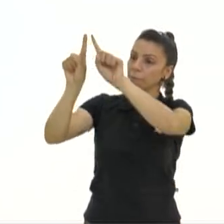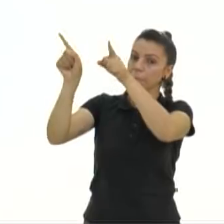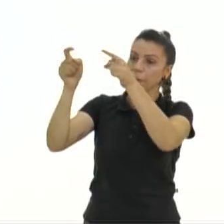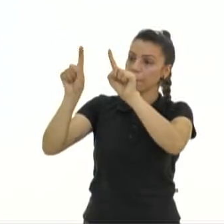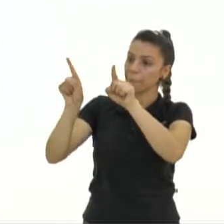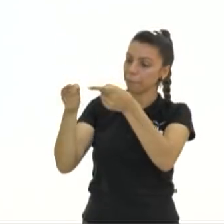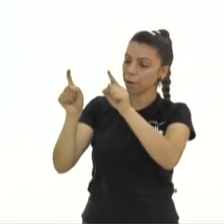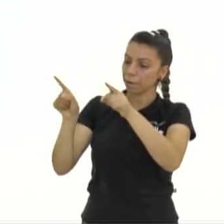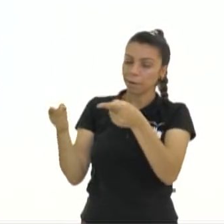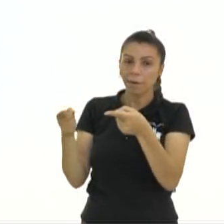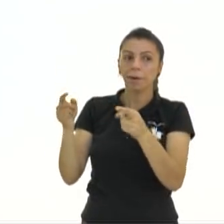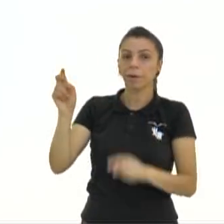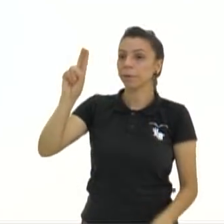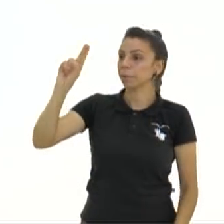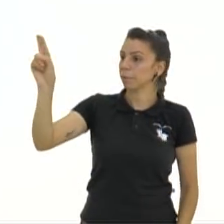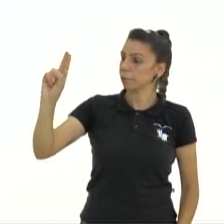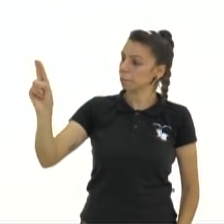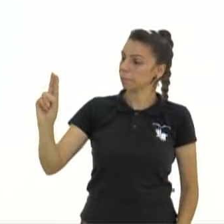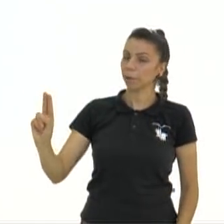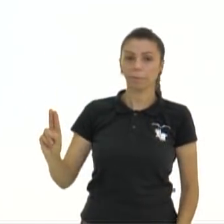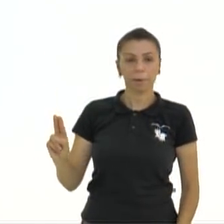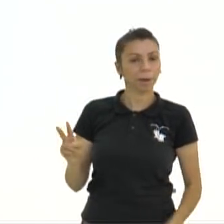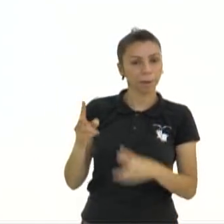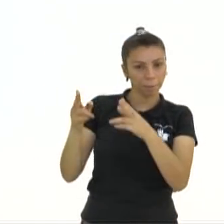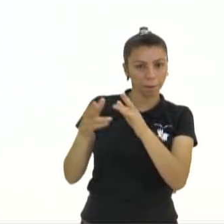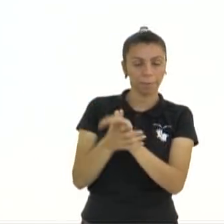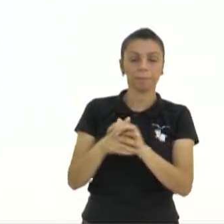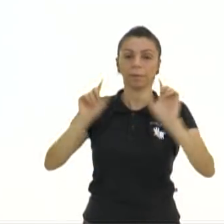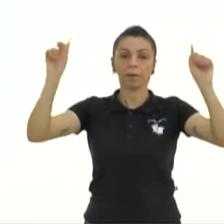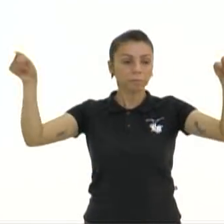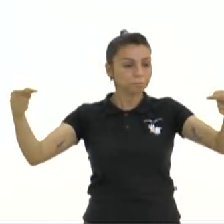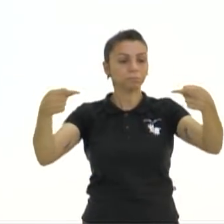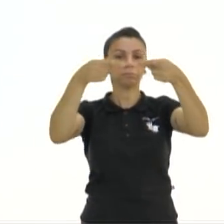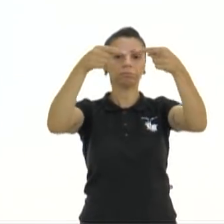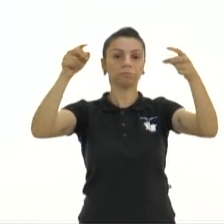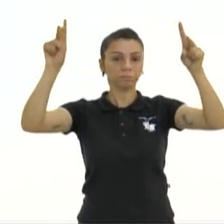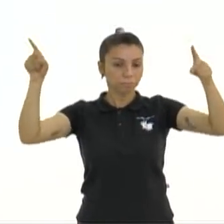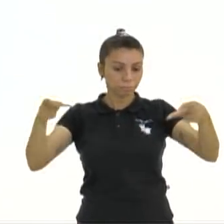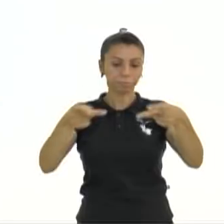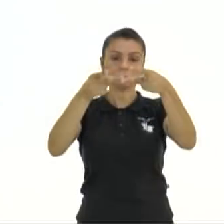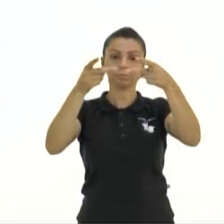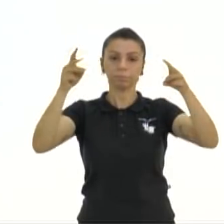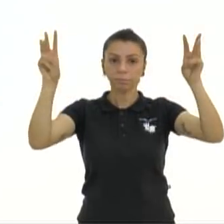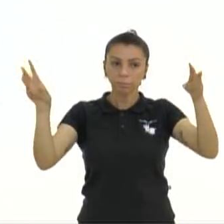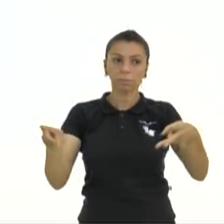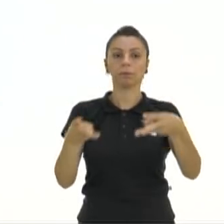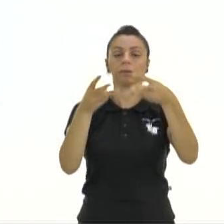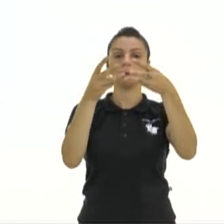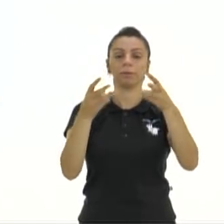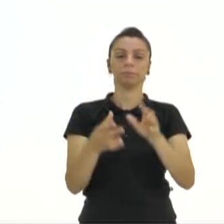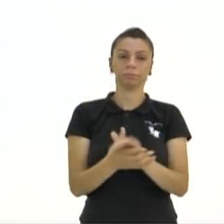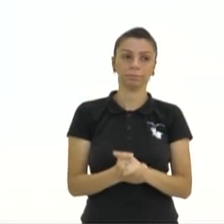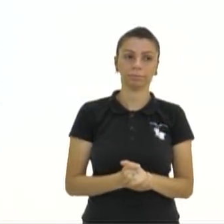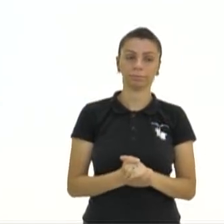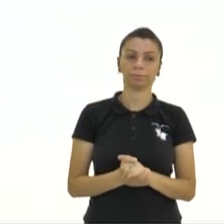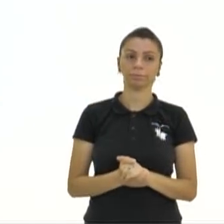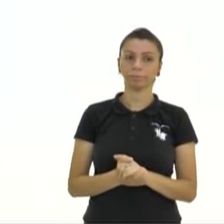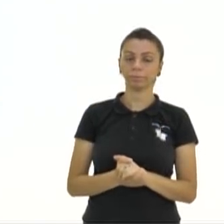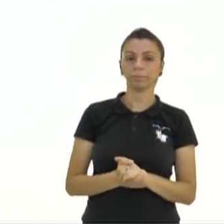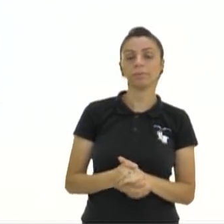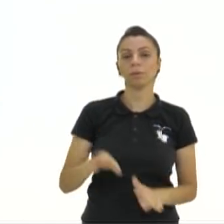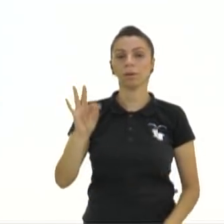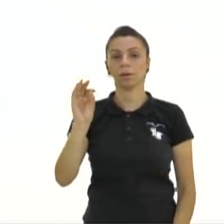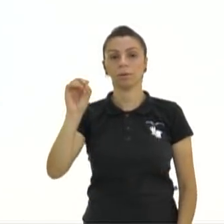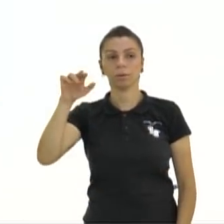coloca o nome do texto sagrado como está aqui. Então, A, B e C. E lá na coluna nós temos Torá